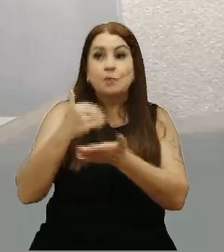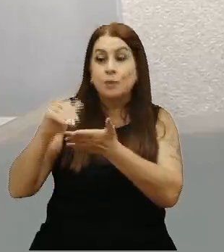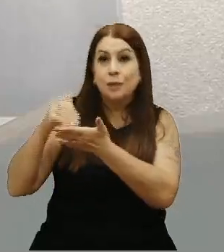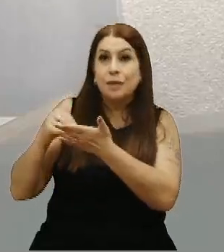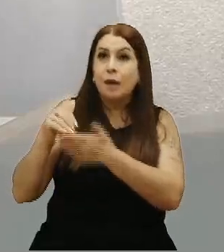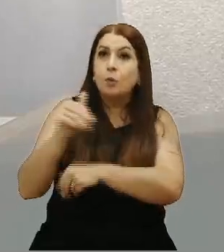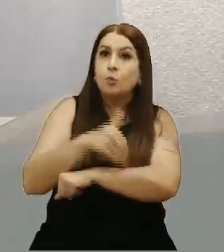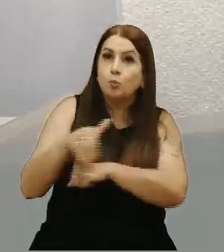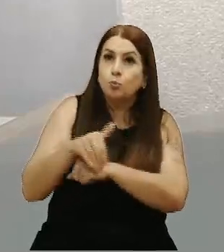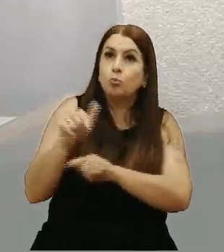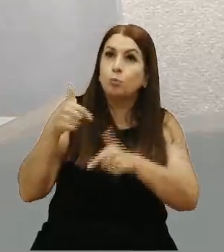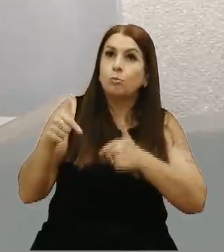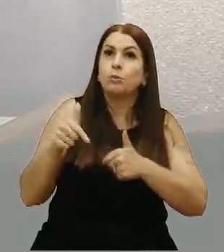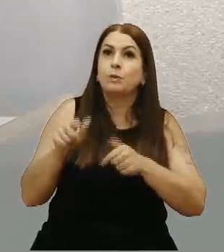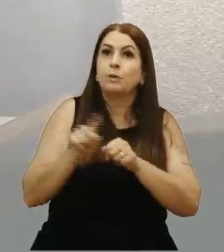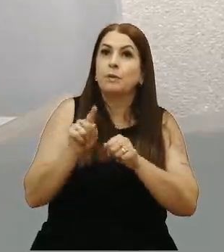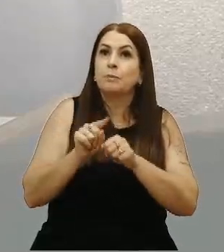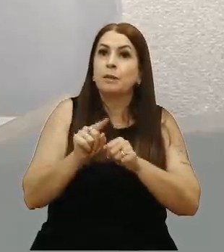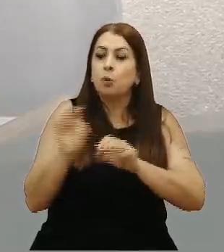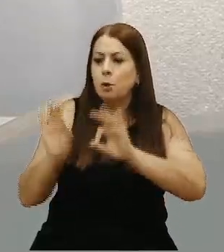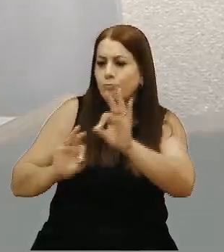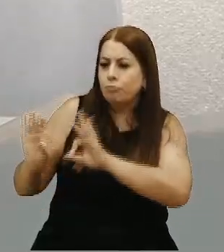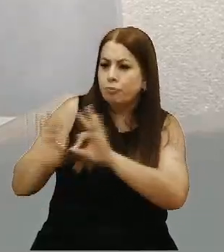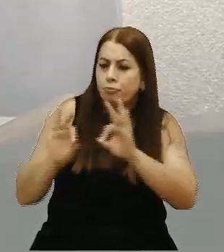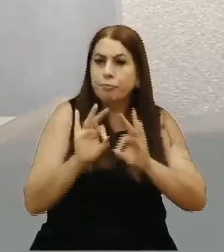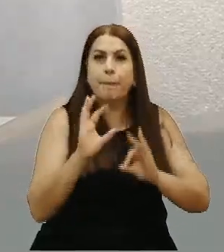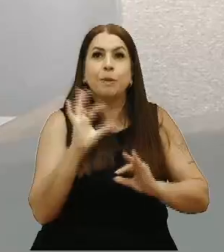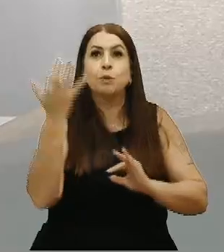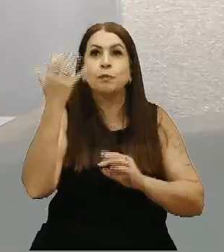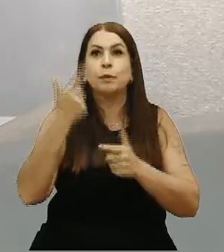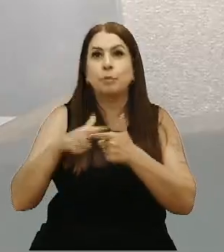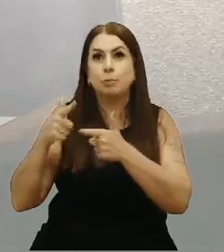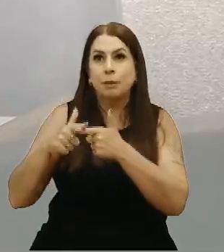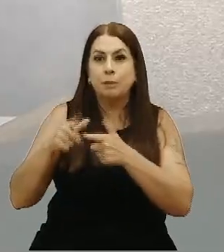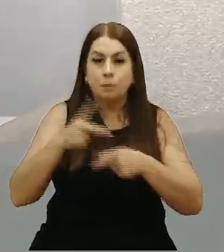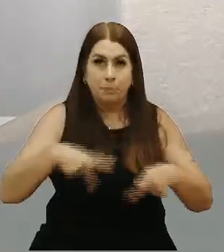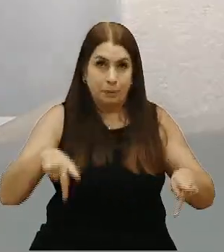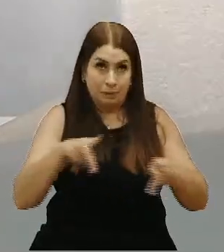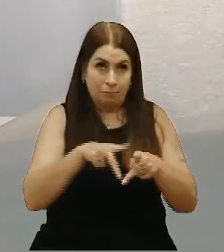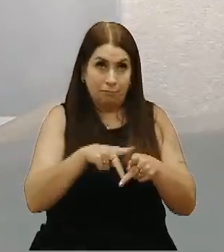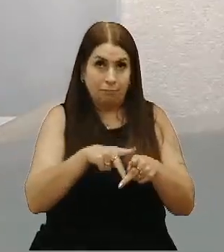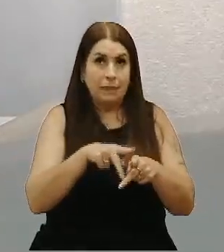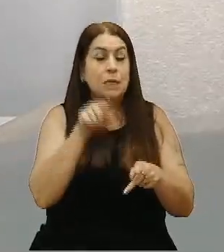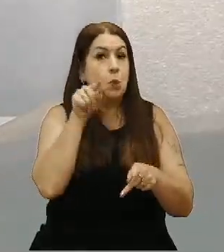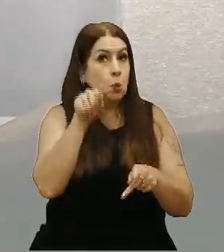na rua, trabalhando, colocando a casa em ordem para resolver o problema da população. E é